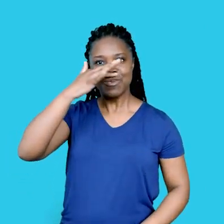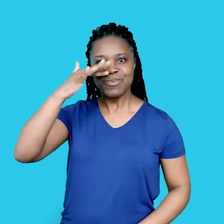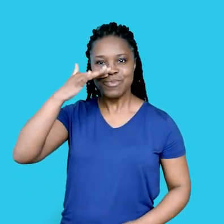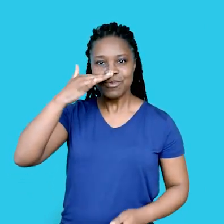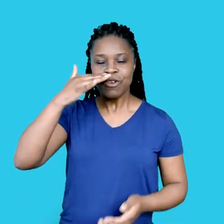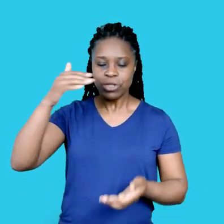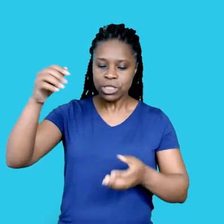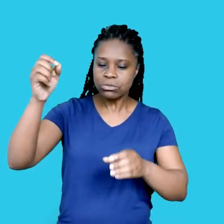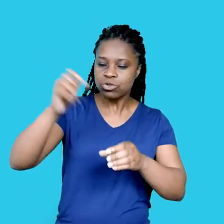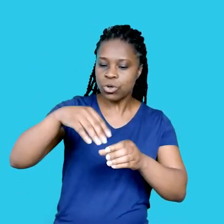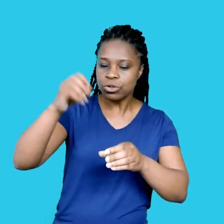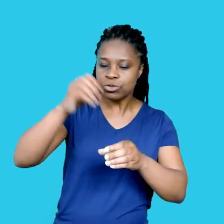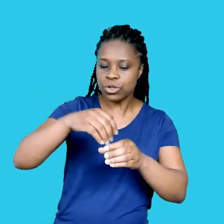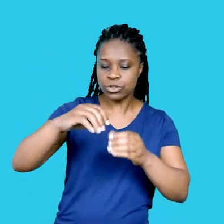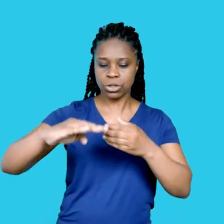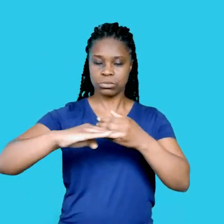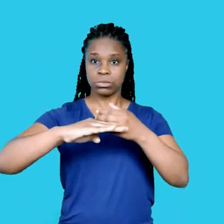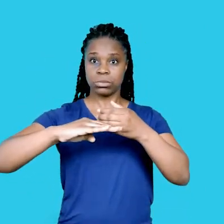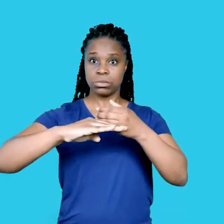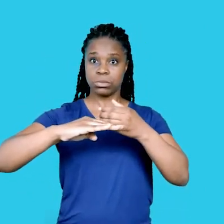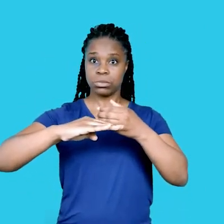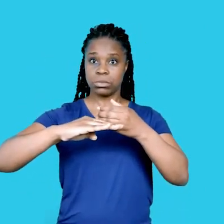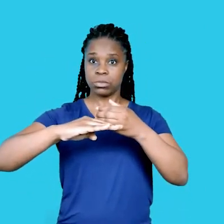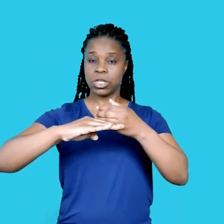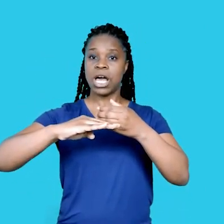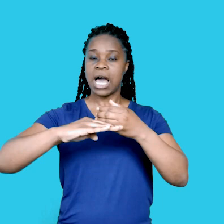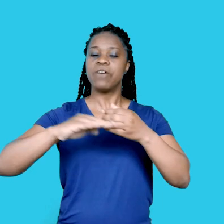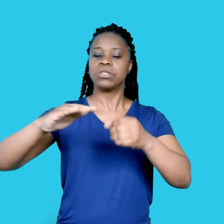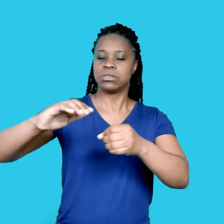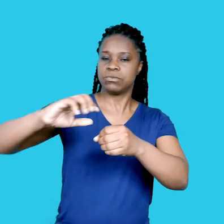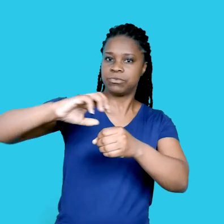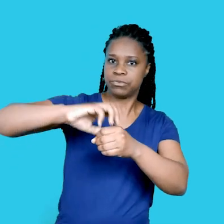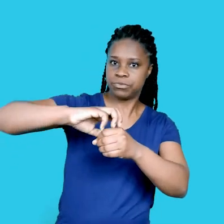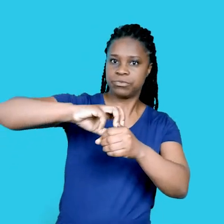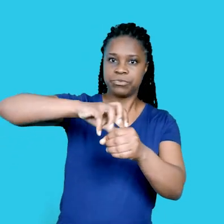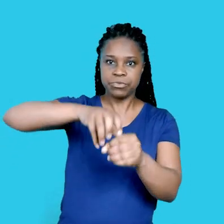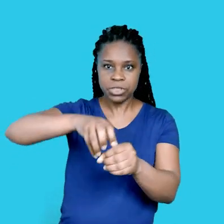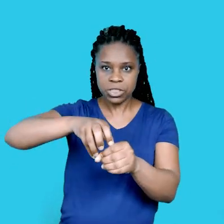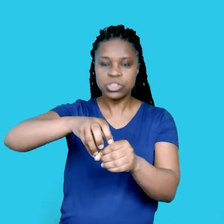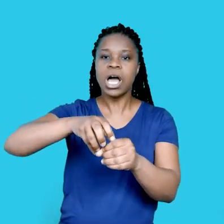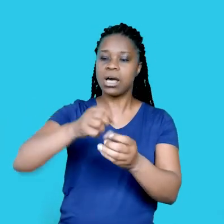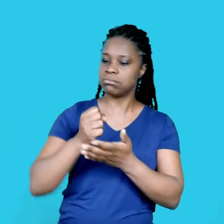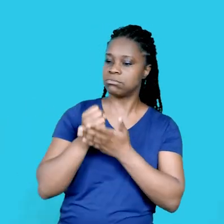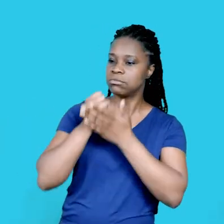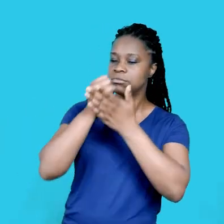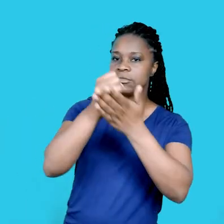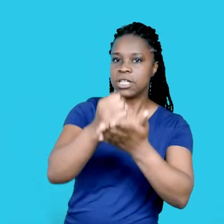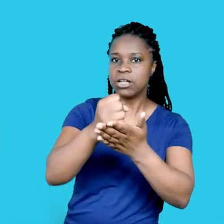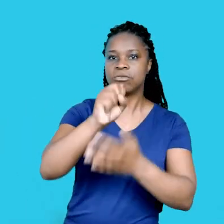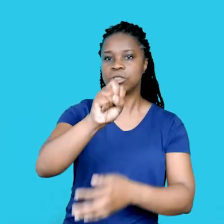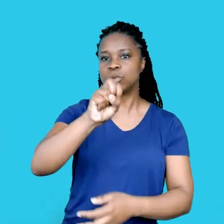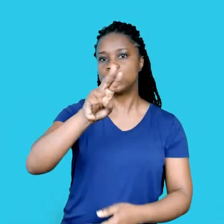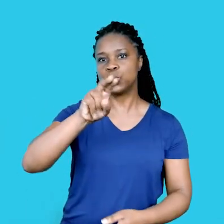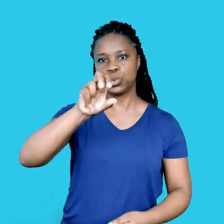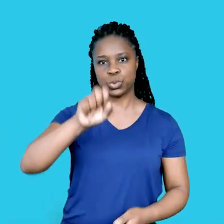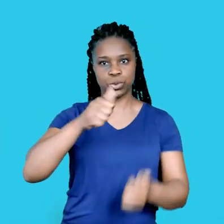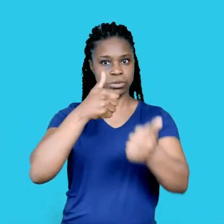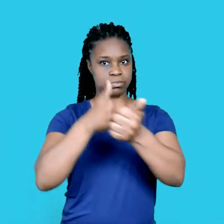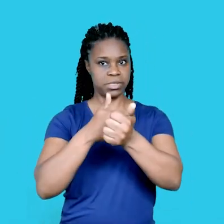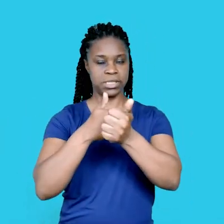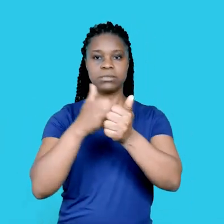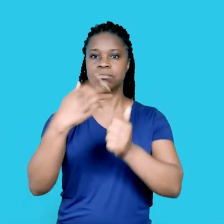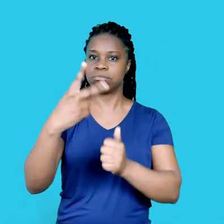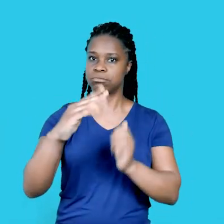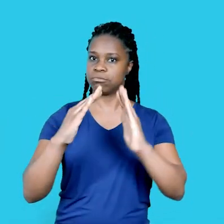Após atingir o seu limite, a embalagem deve ser devidamente fechada e posteriormente levada até a unidade de saúde